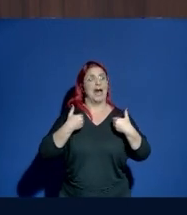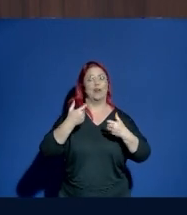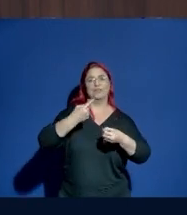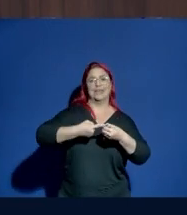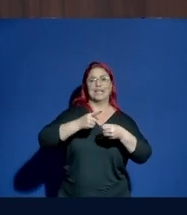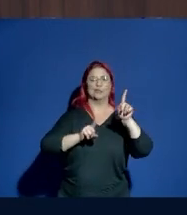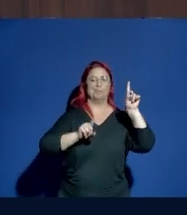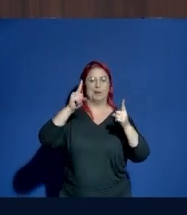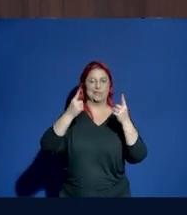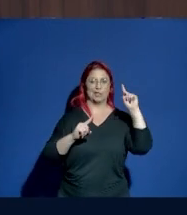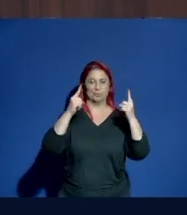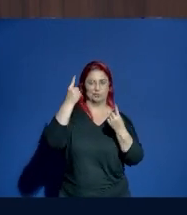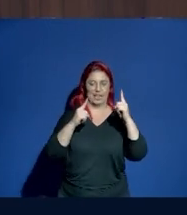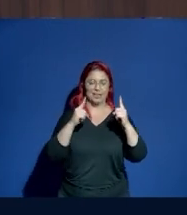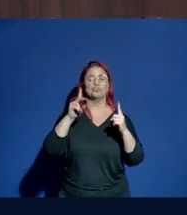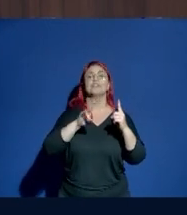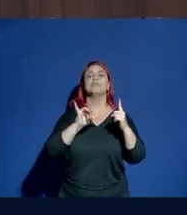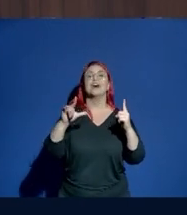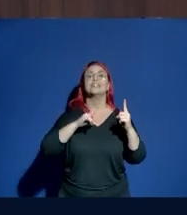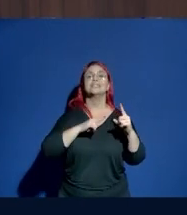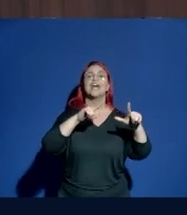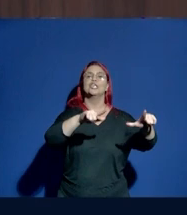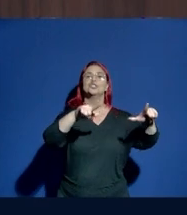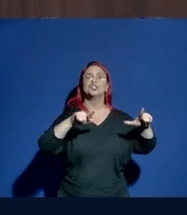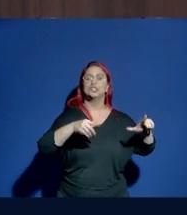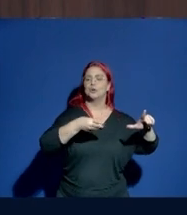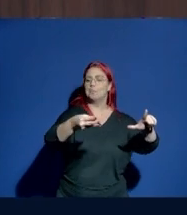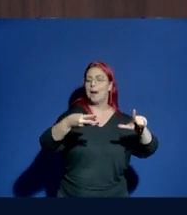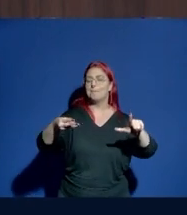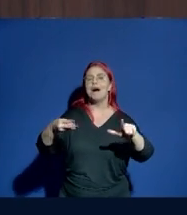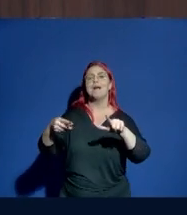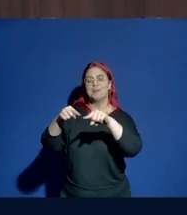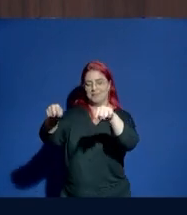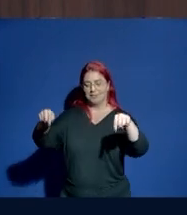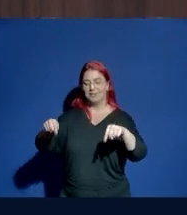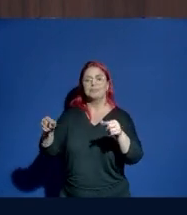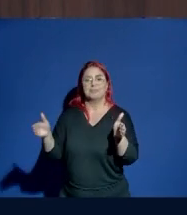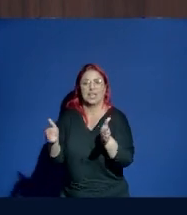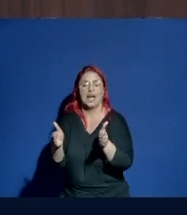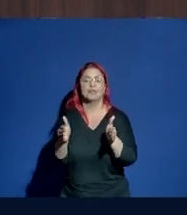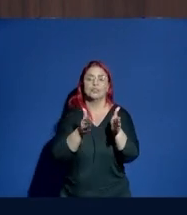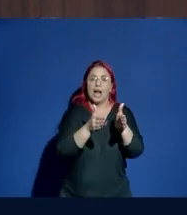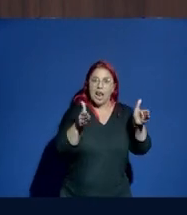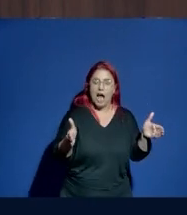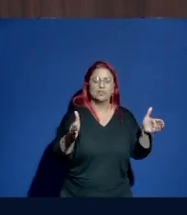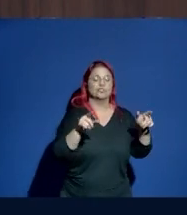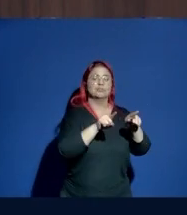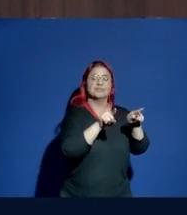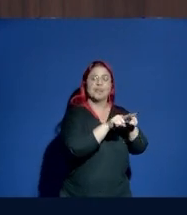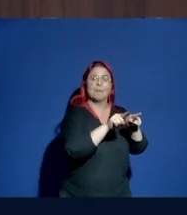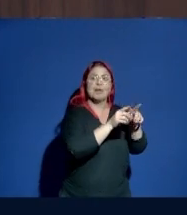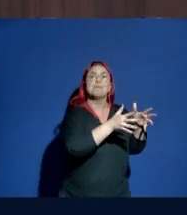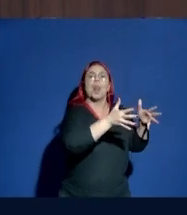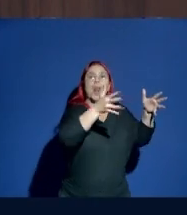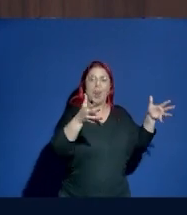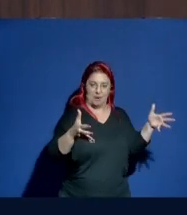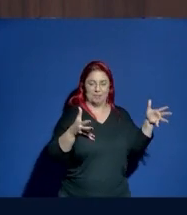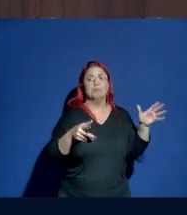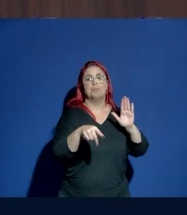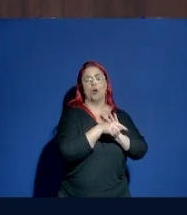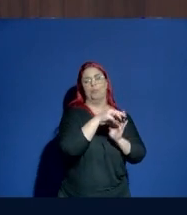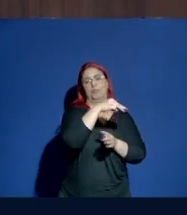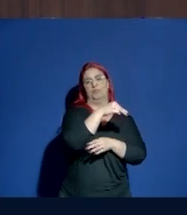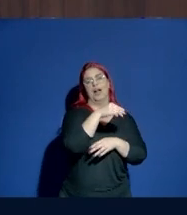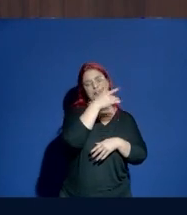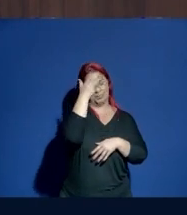criar uma série milhares de títulos para pequenas propriedades para médias propriedades para Grandes propriedades e pusar sentados do MST